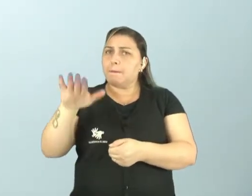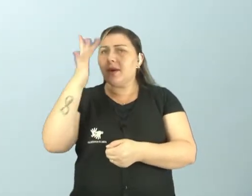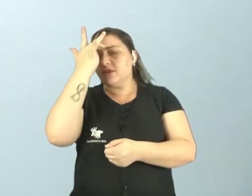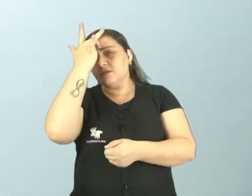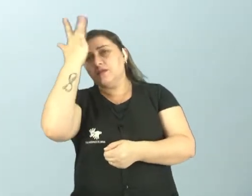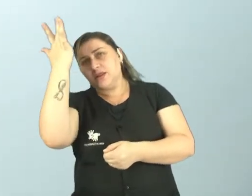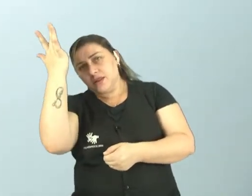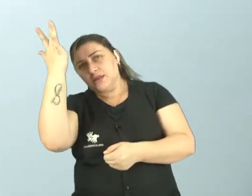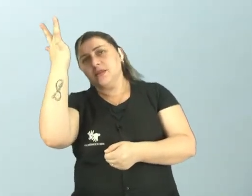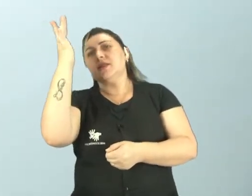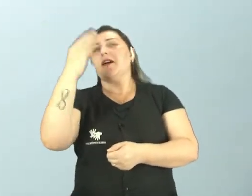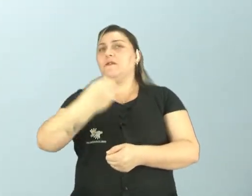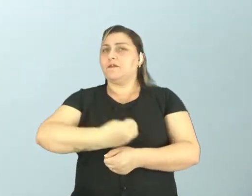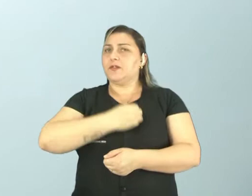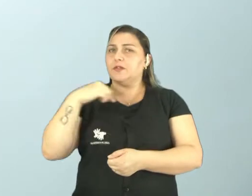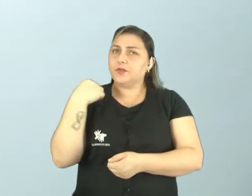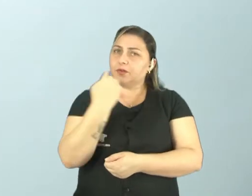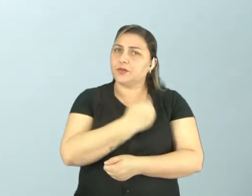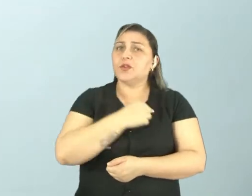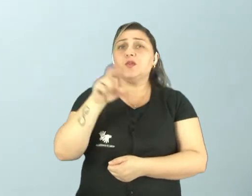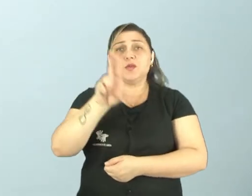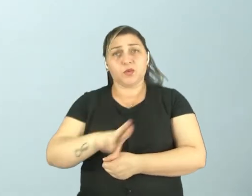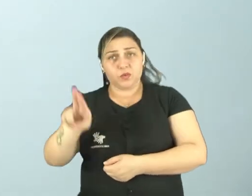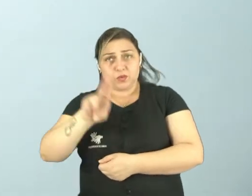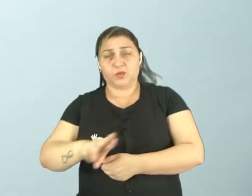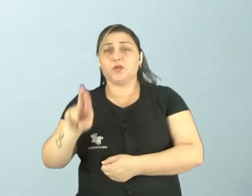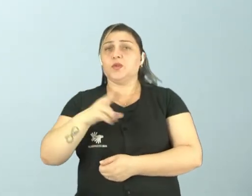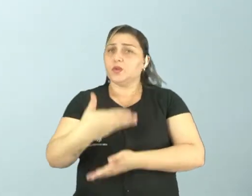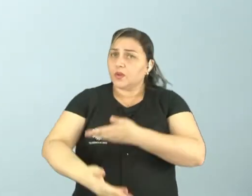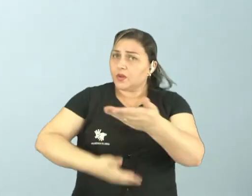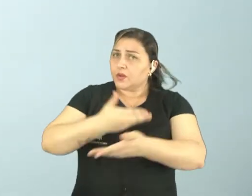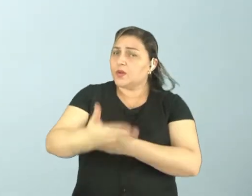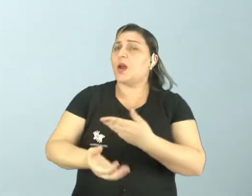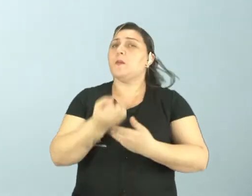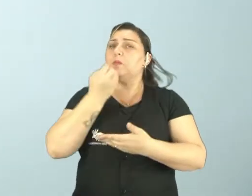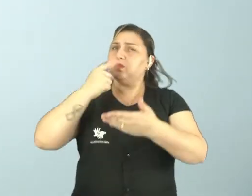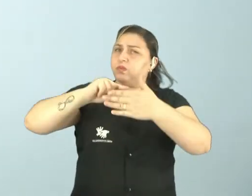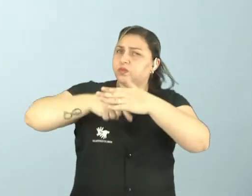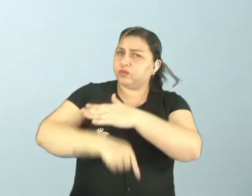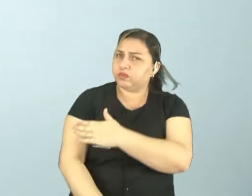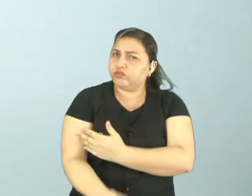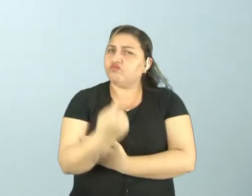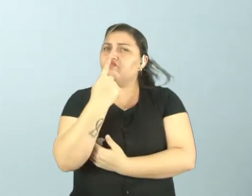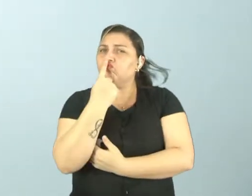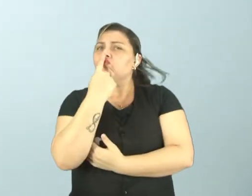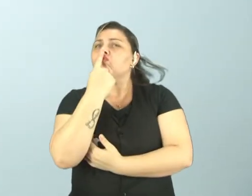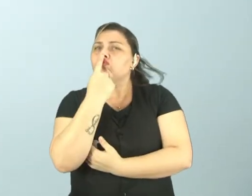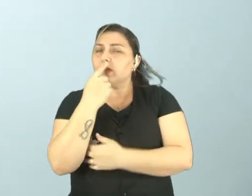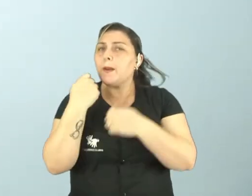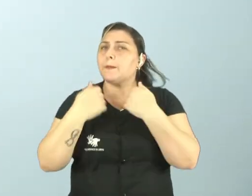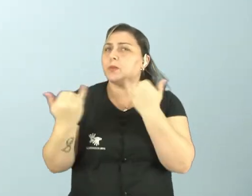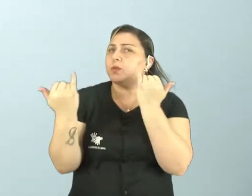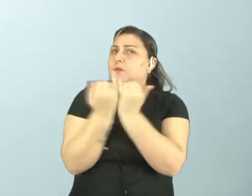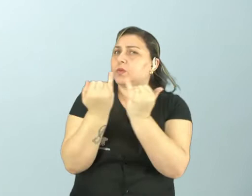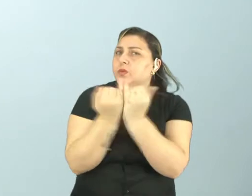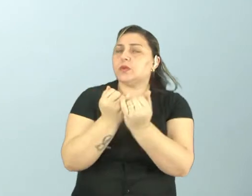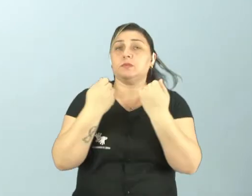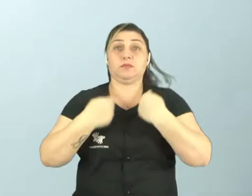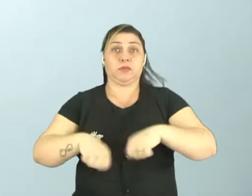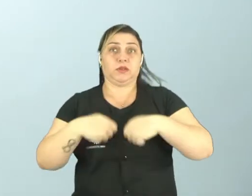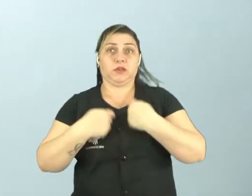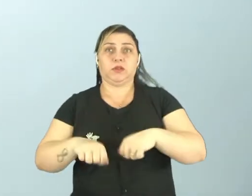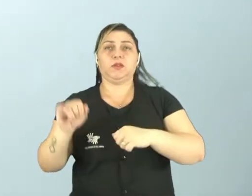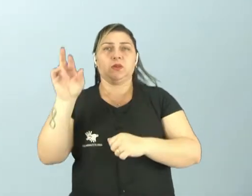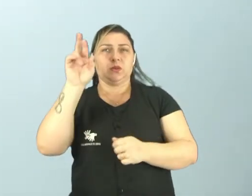ainda mais a vida da gente. Então, realmente, nós temos um relacionamento muito intenso que precisa, segundo o jornalista,